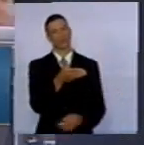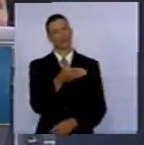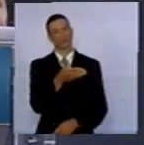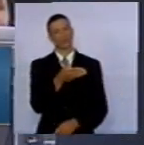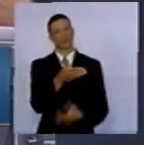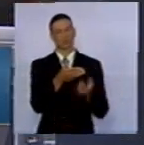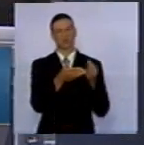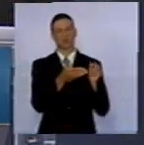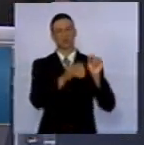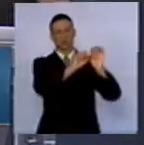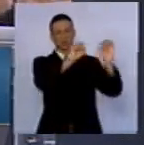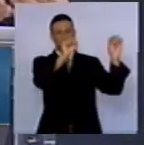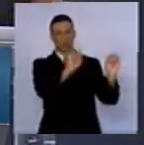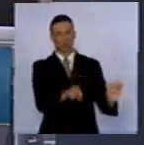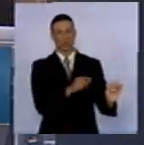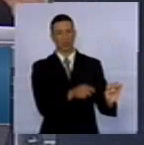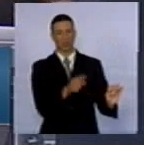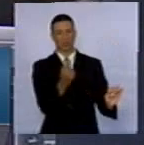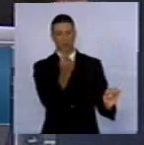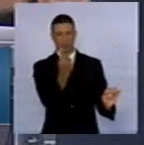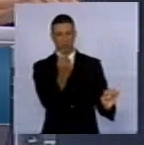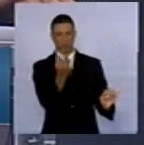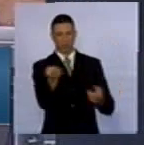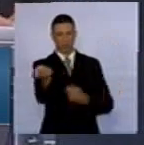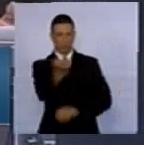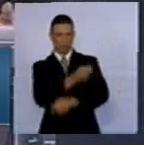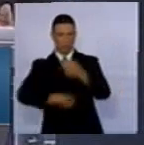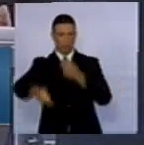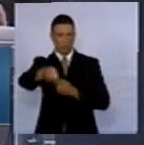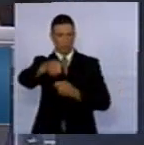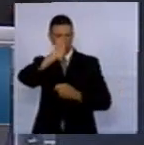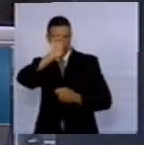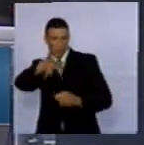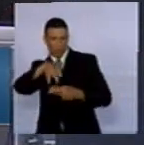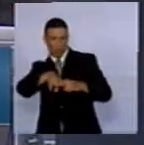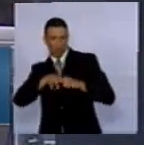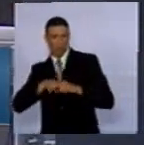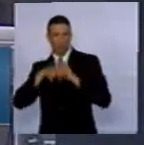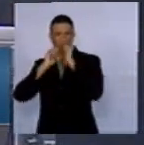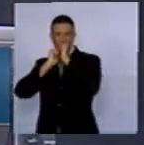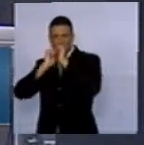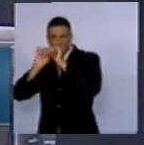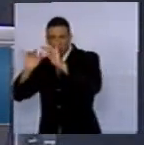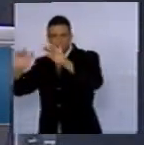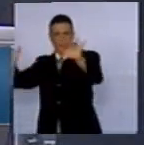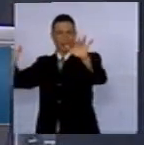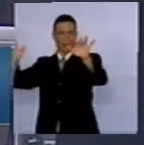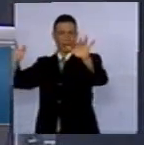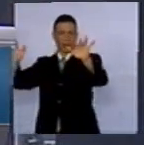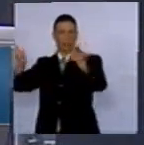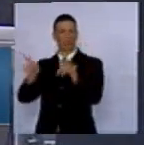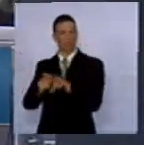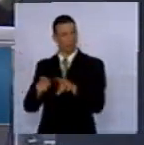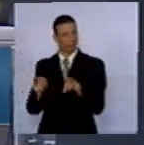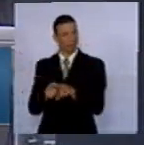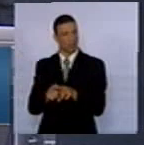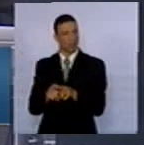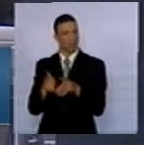que é financiado por publicidade pode ser também